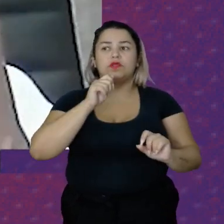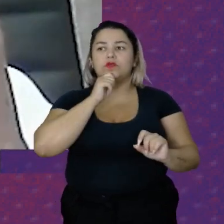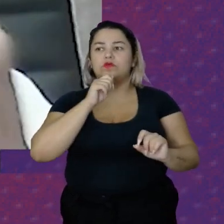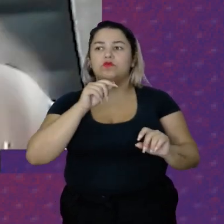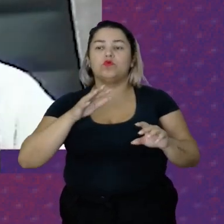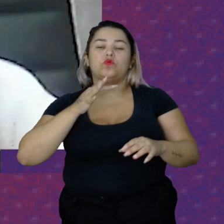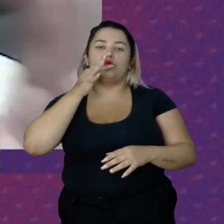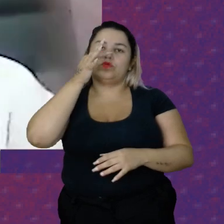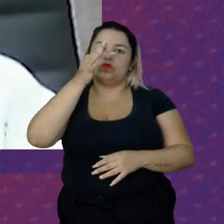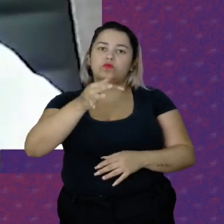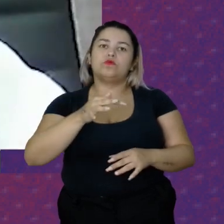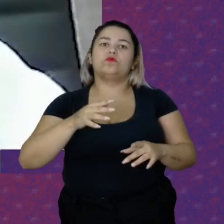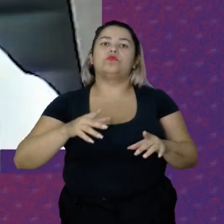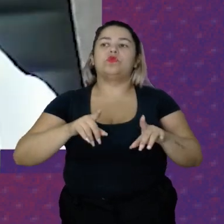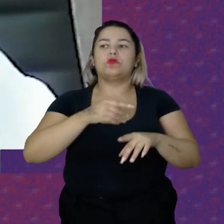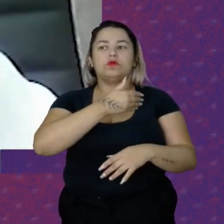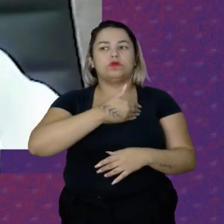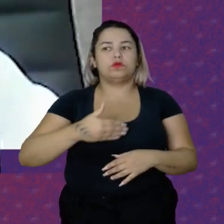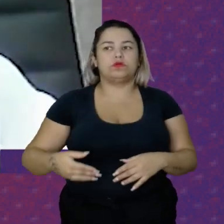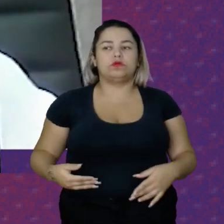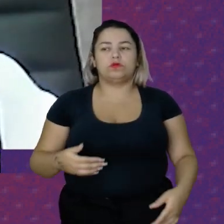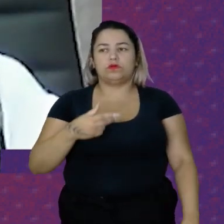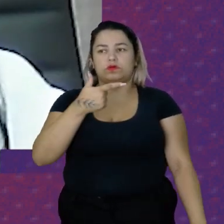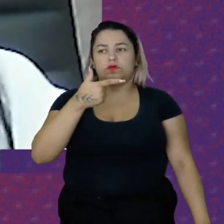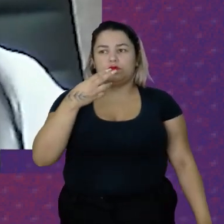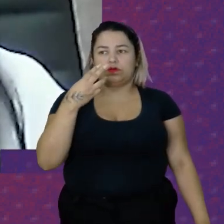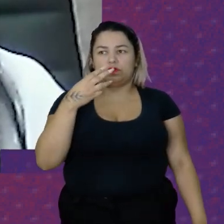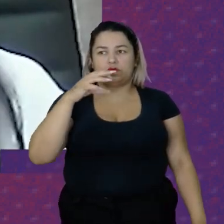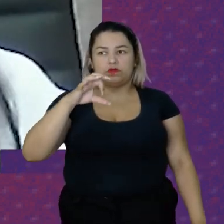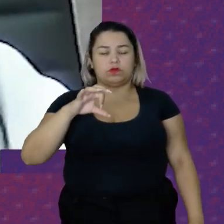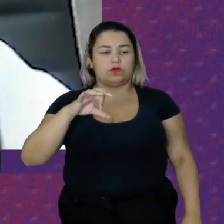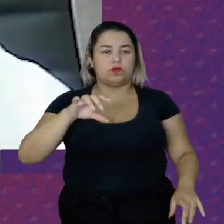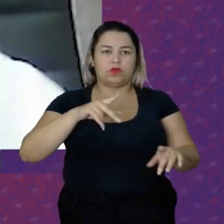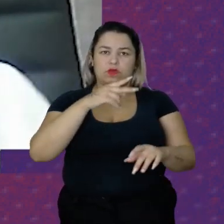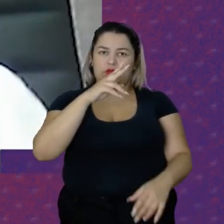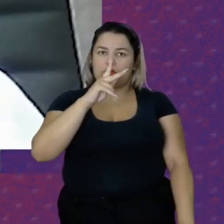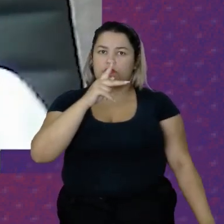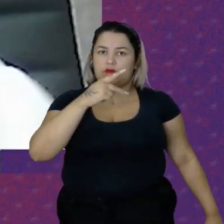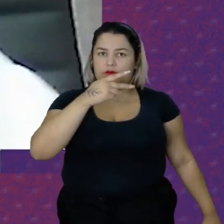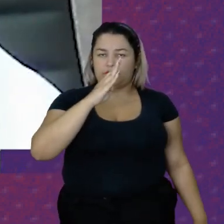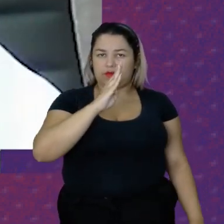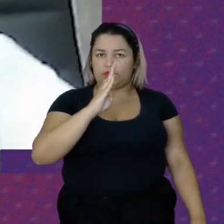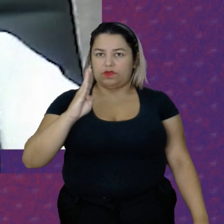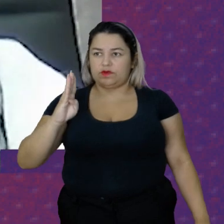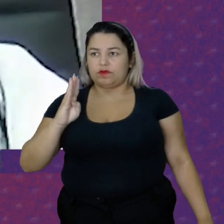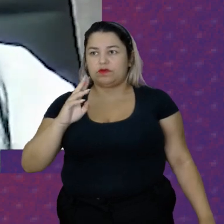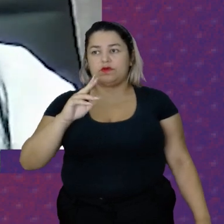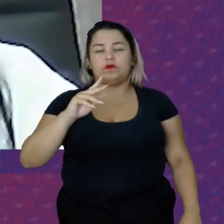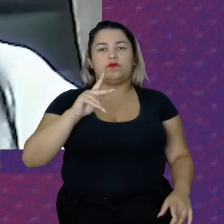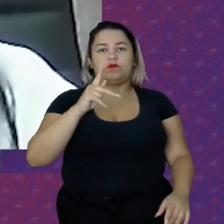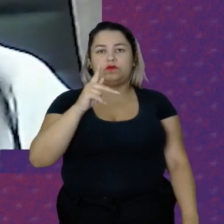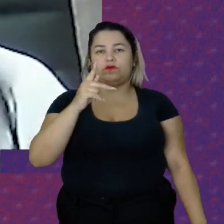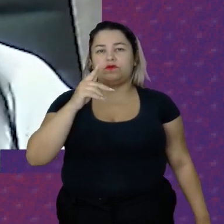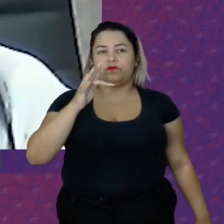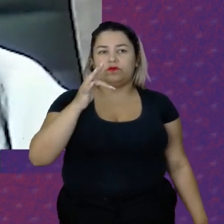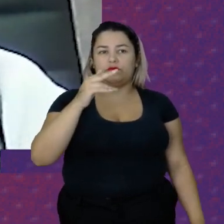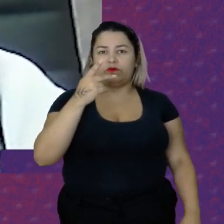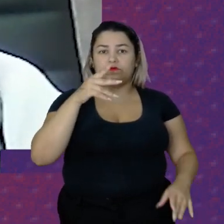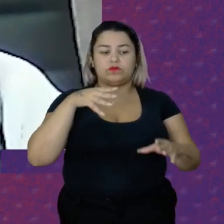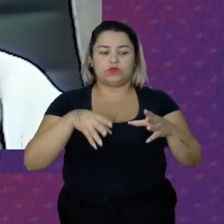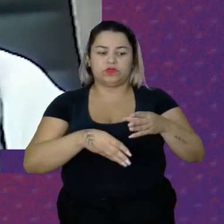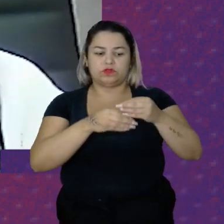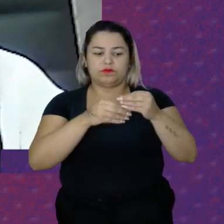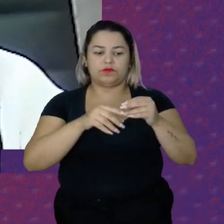governo Lula, 239 casas num programa chamado HBB, que vinha de Fernando Henrique, mas foi Lula quem implantou aqui em